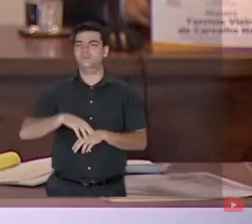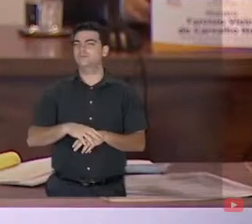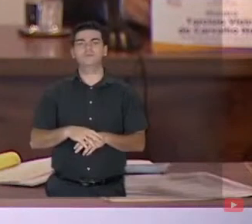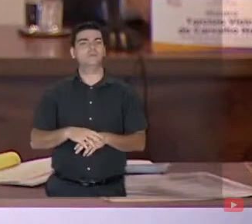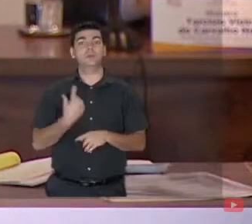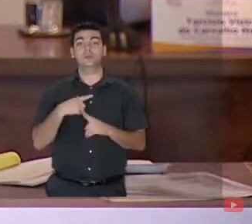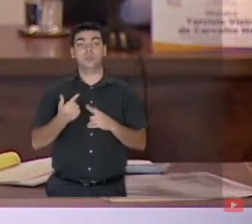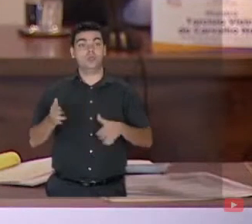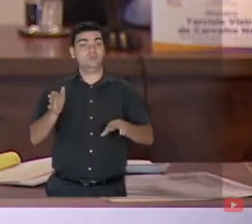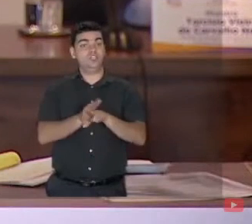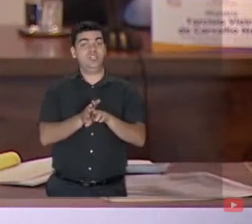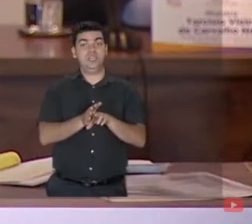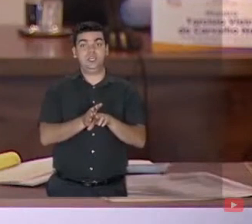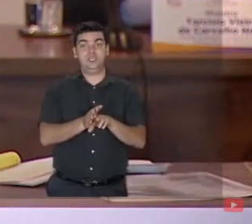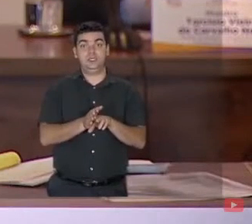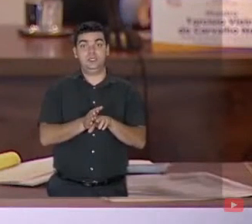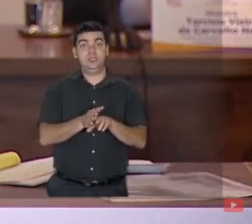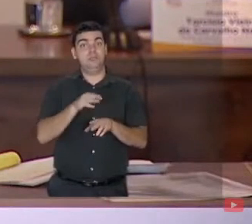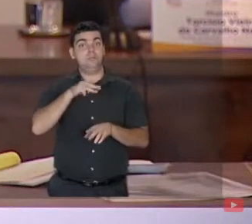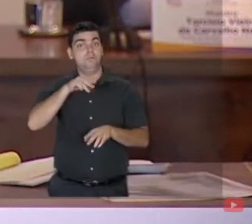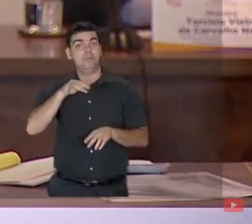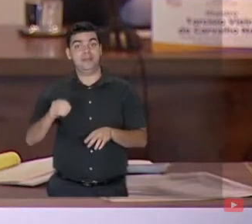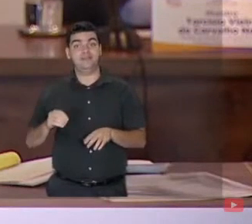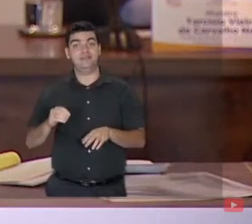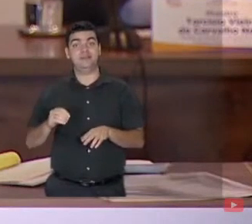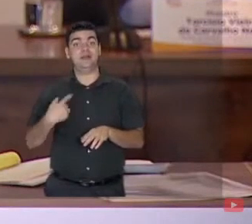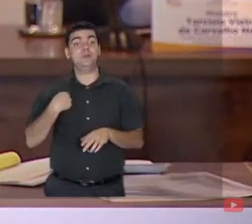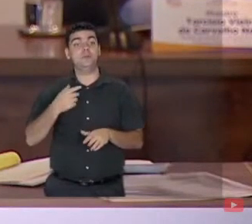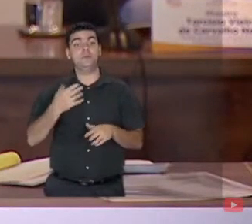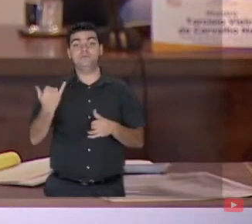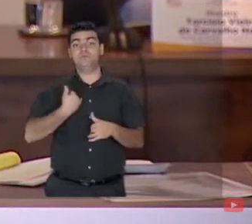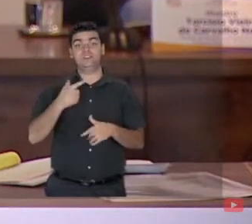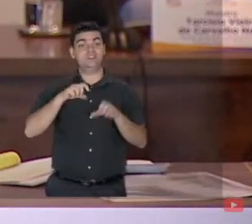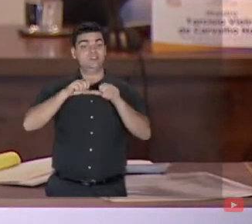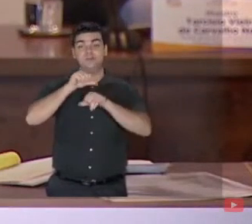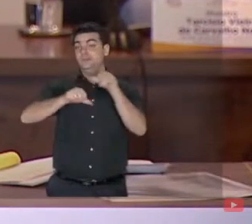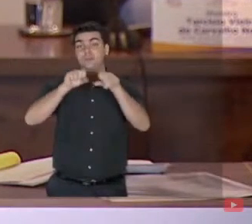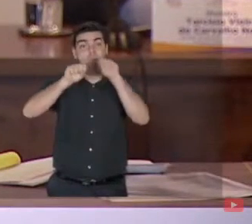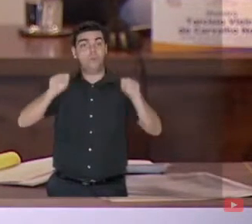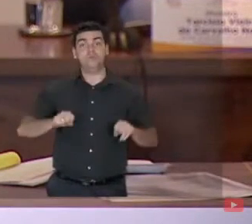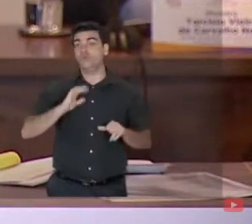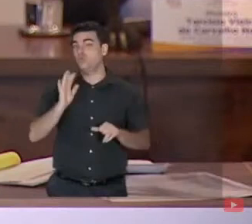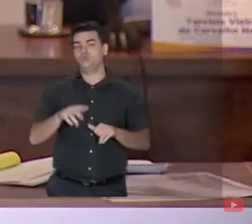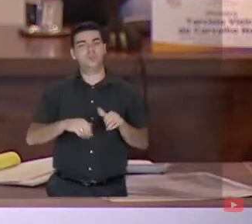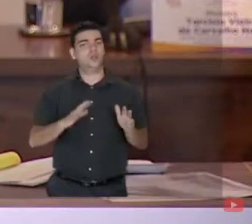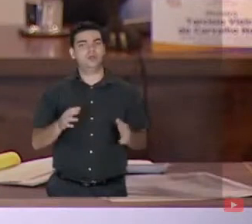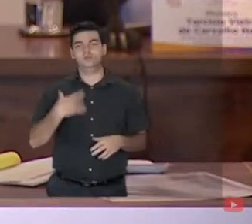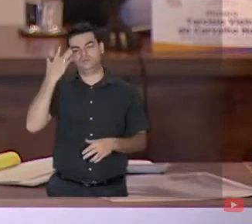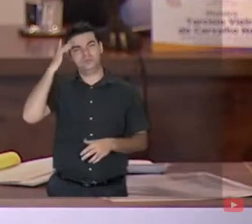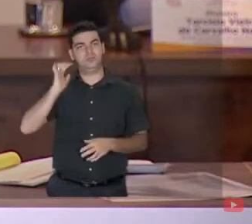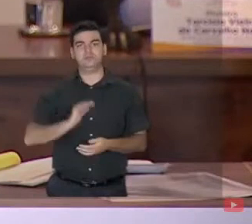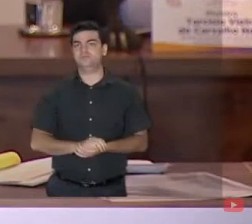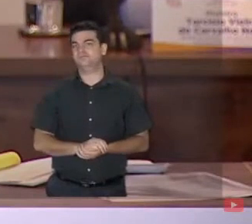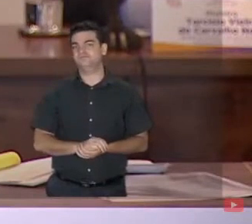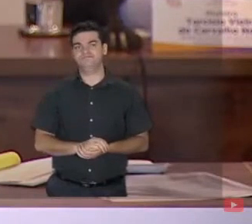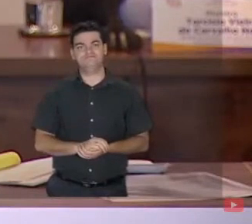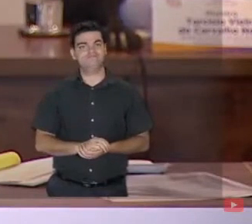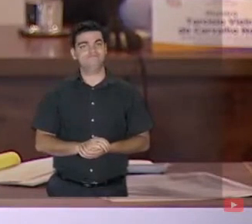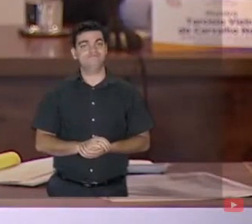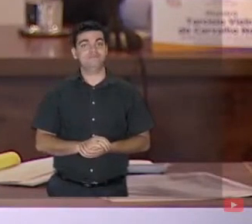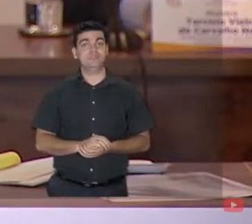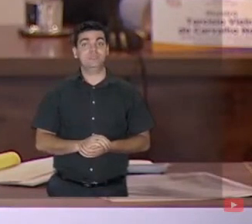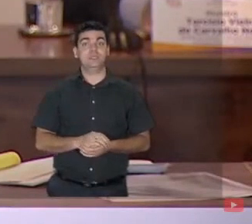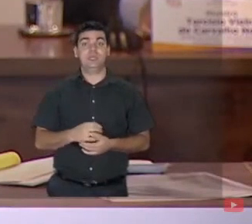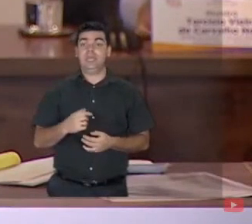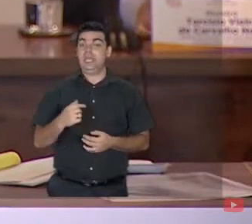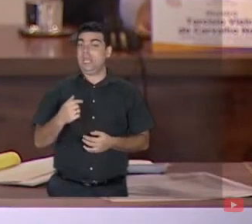posse em maio e o sistema já havia sido alterado dessa forma. Preciso dizer que desde o primeiro momento eu não